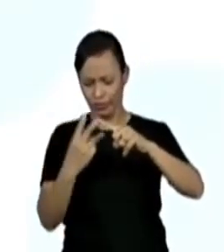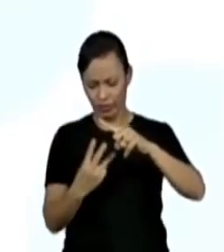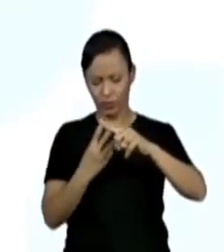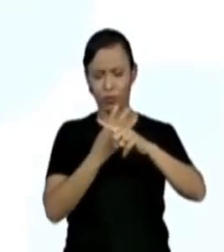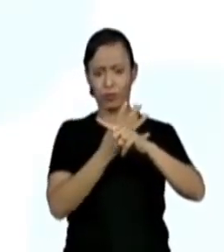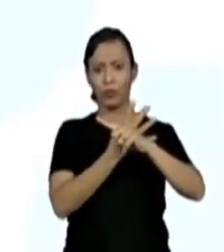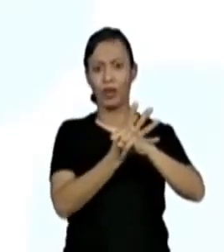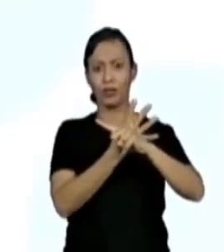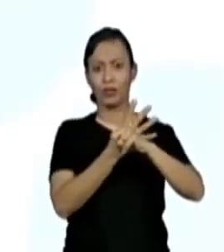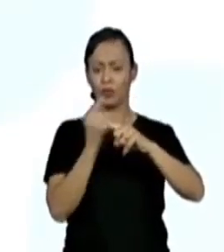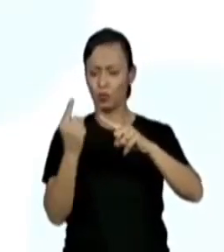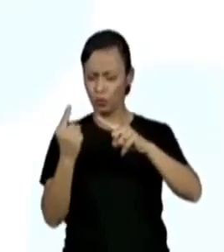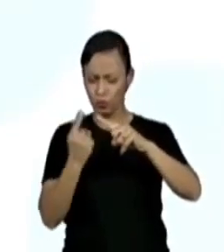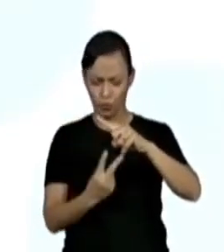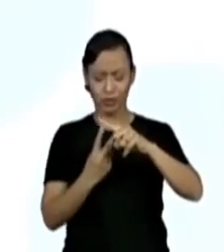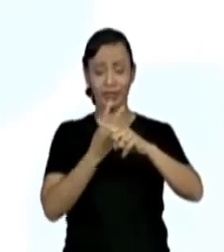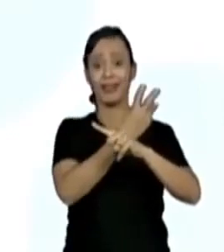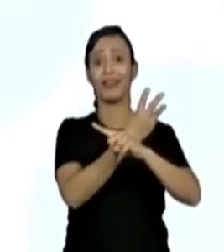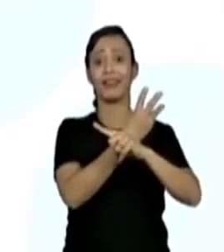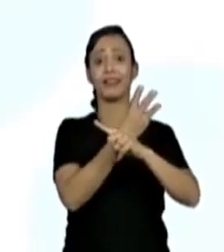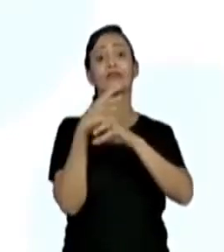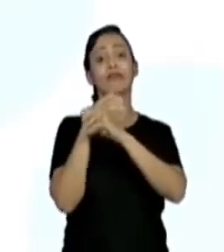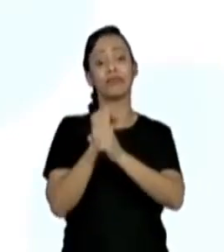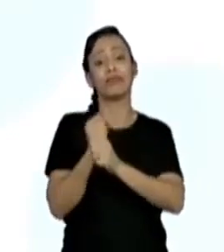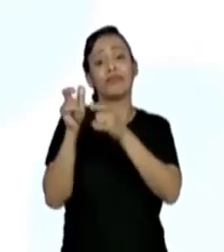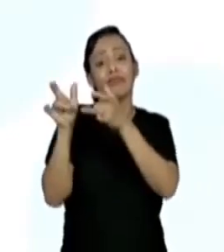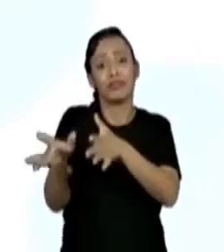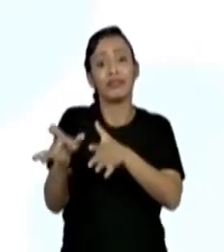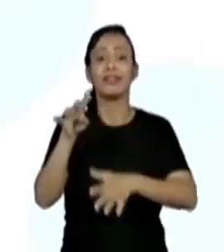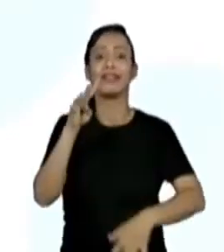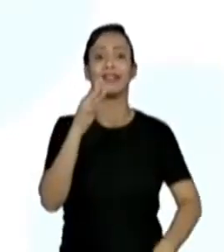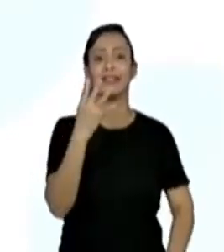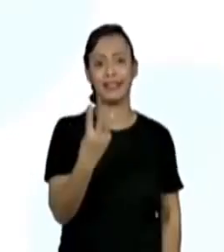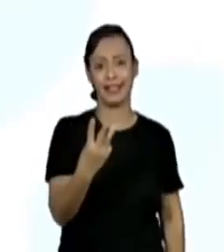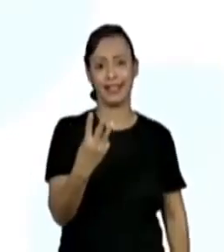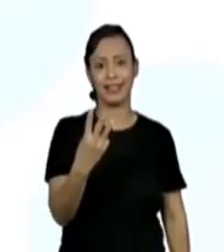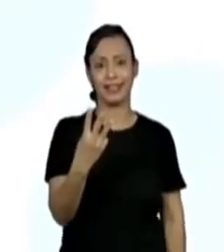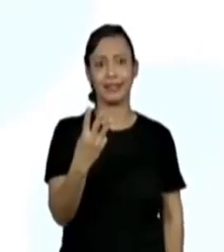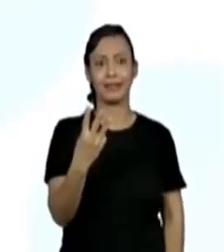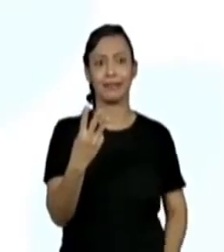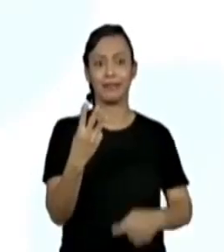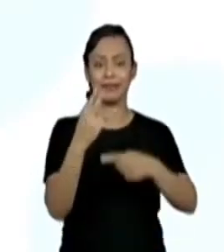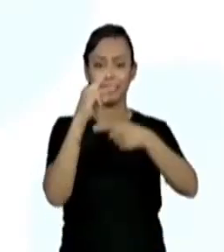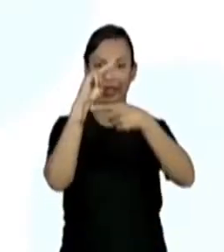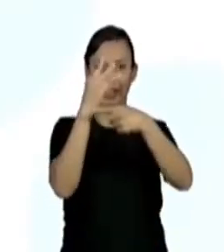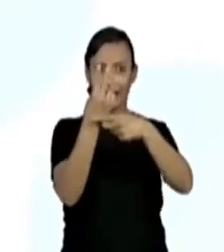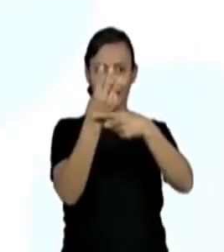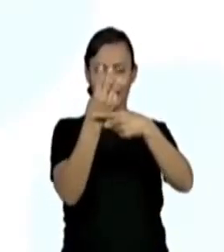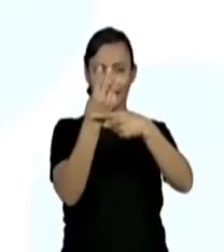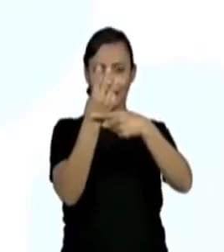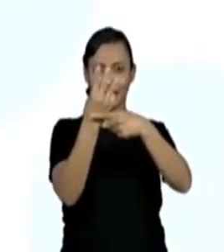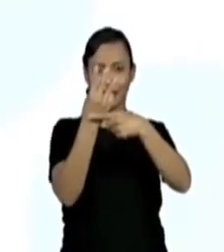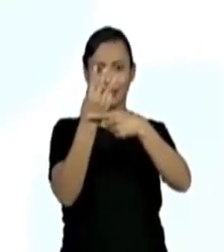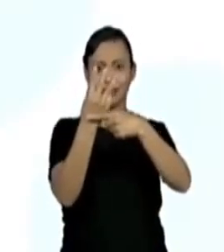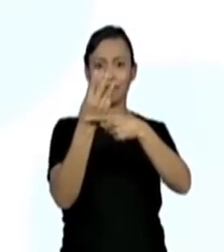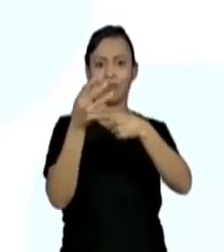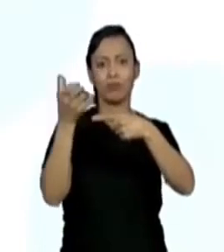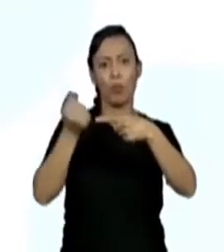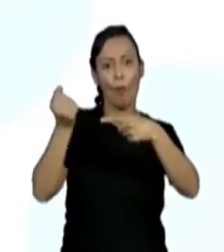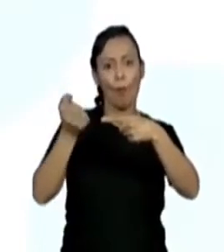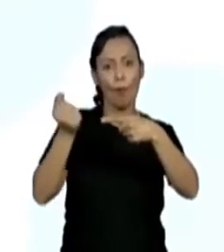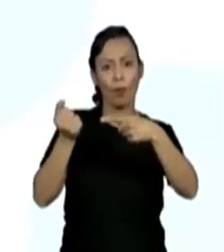me resultar na fração 3 são as partes não pintadas sobre o